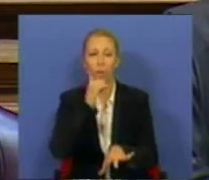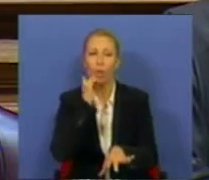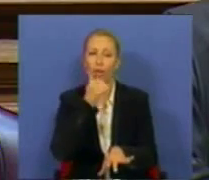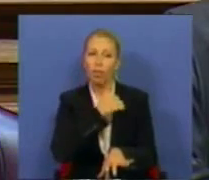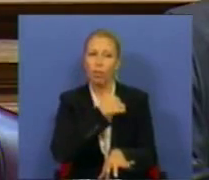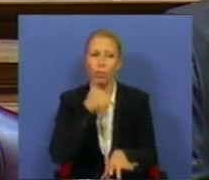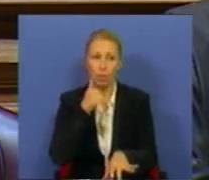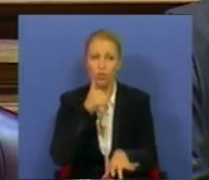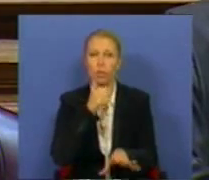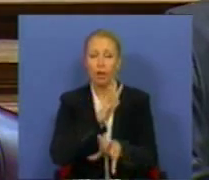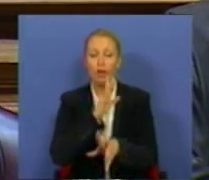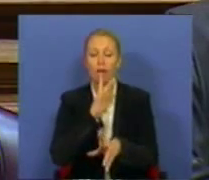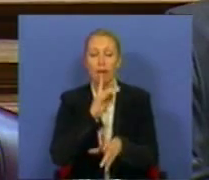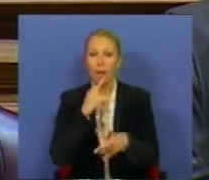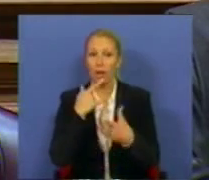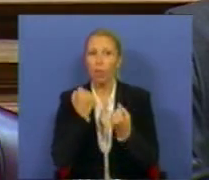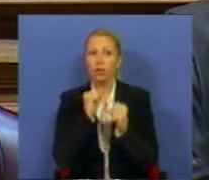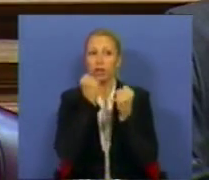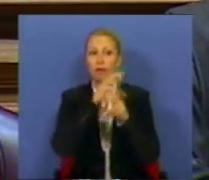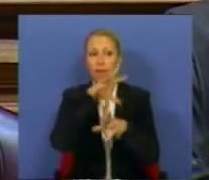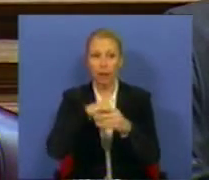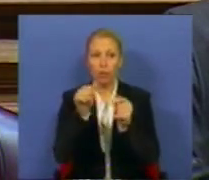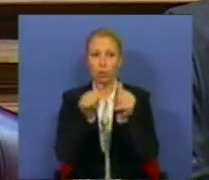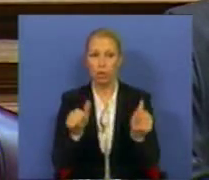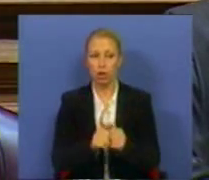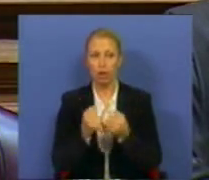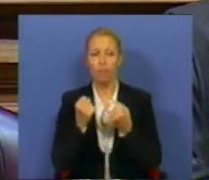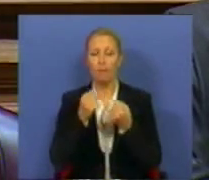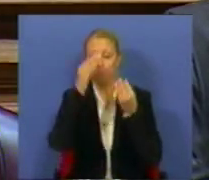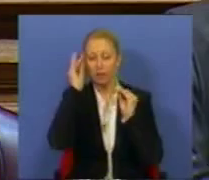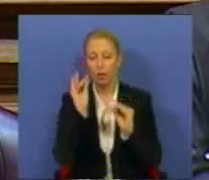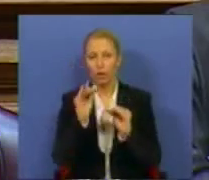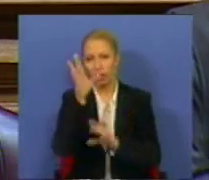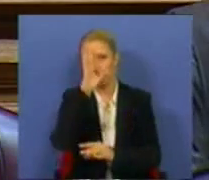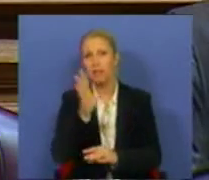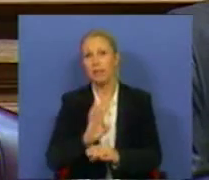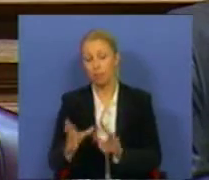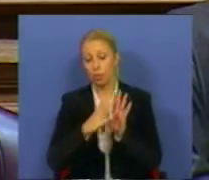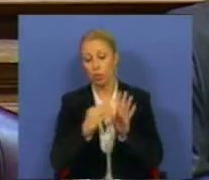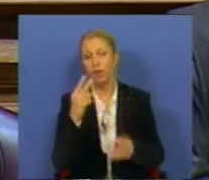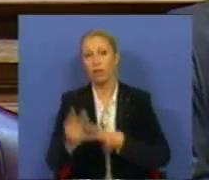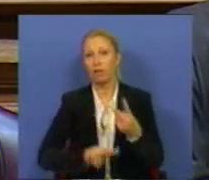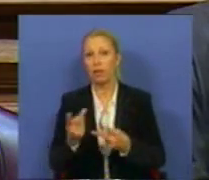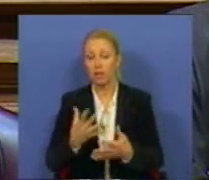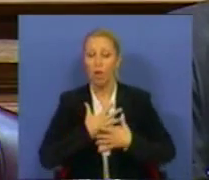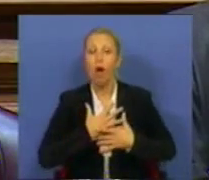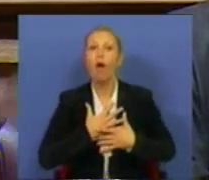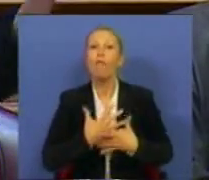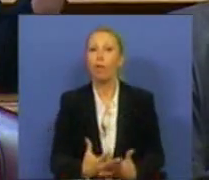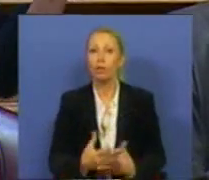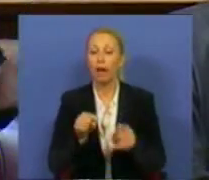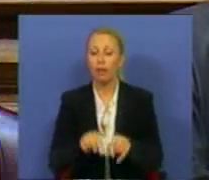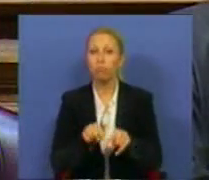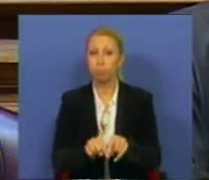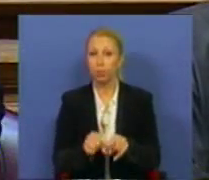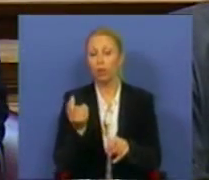tenso para o sistema educativo. Sabemos, aliás, que sobre o modelo de avaliação, a vontade desenhada pela tutela do